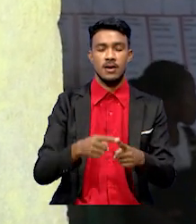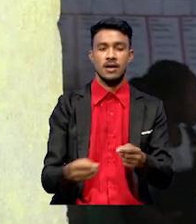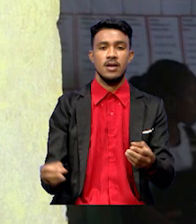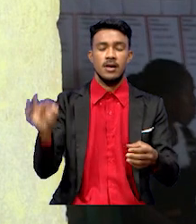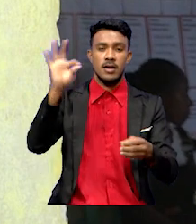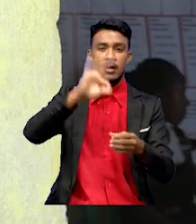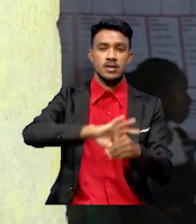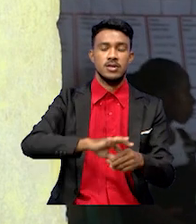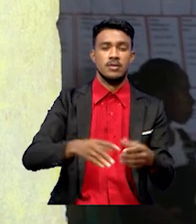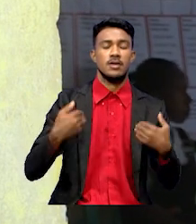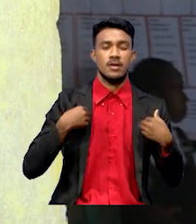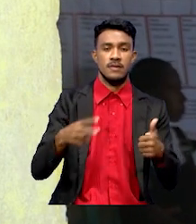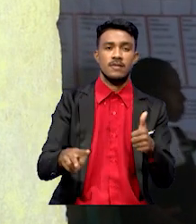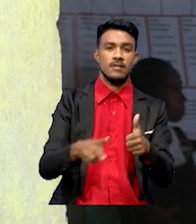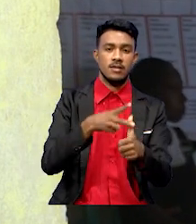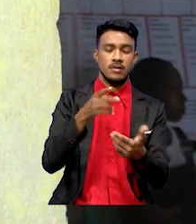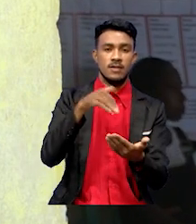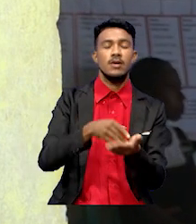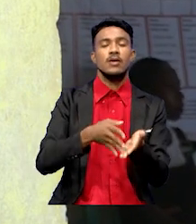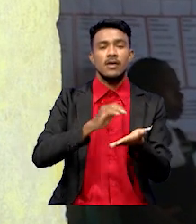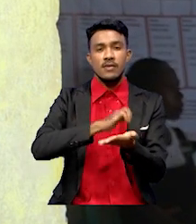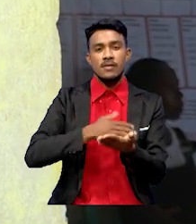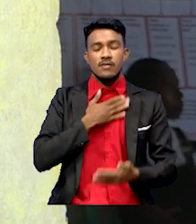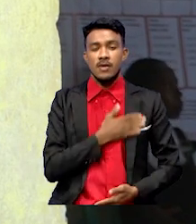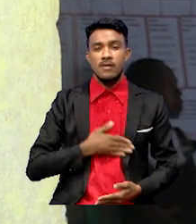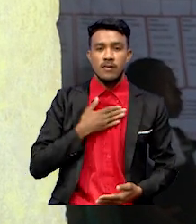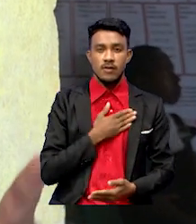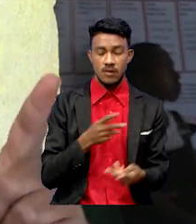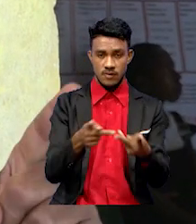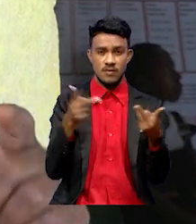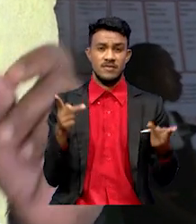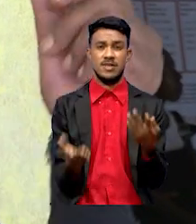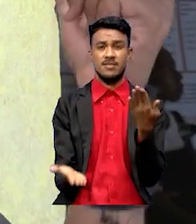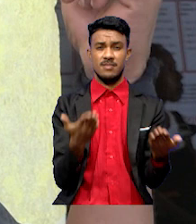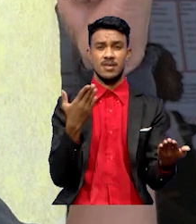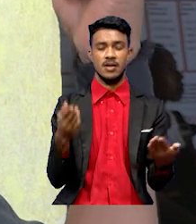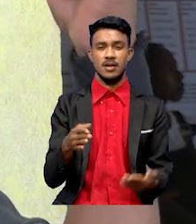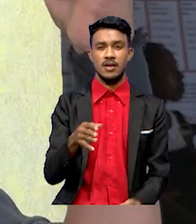ronde haluk pabor paralelu serne be mak ohini ta tinje inap